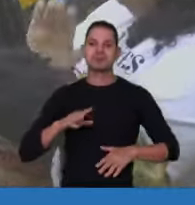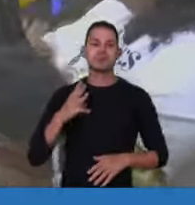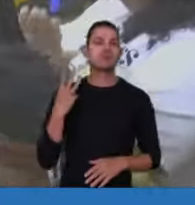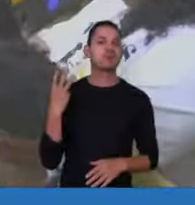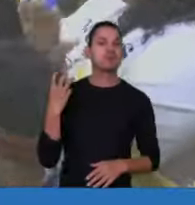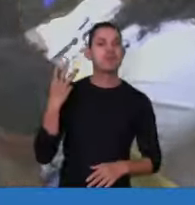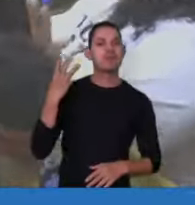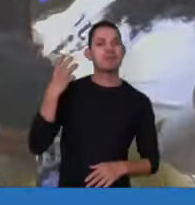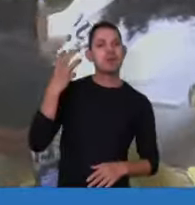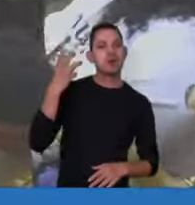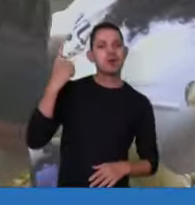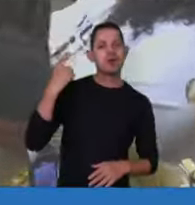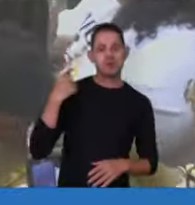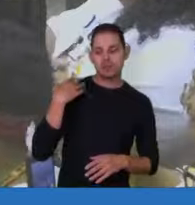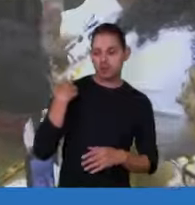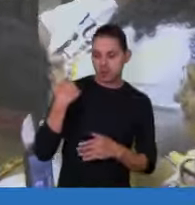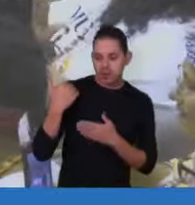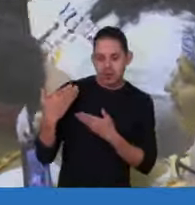Marielle nos